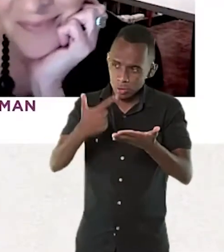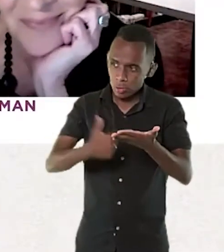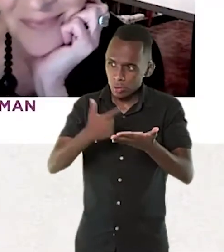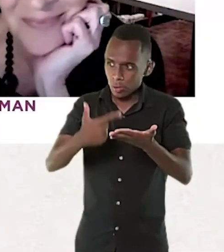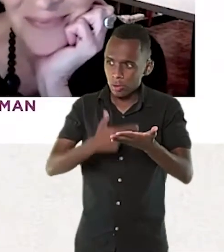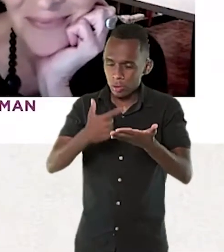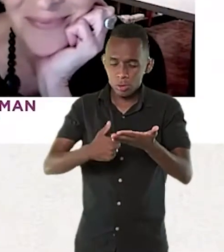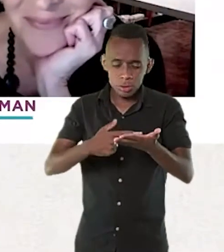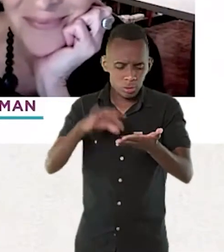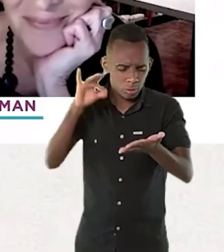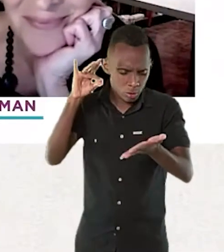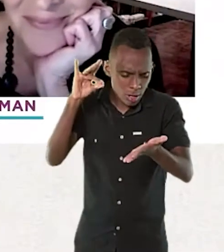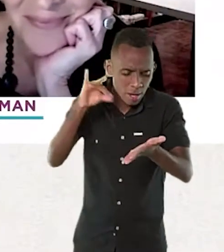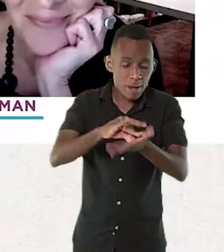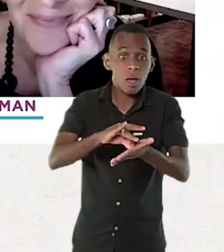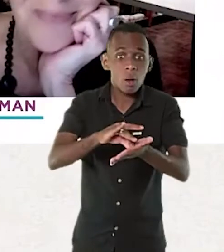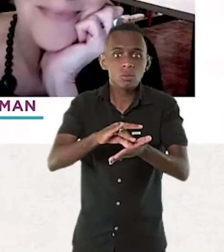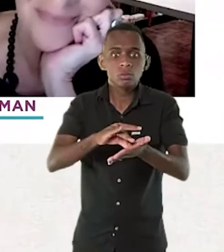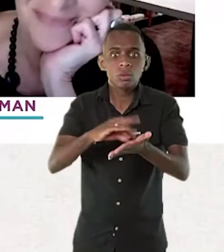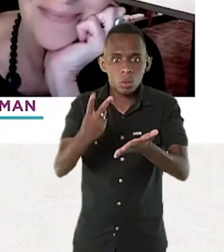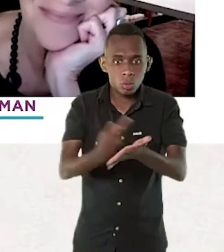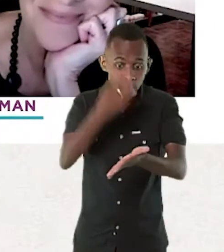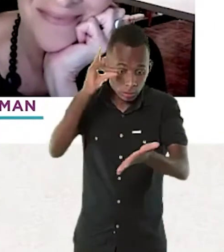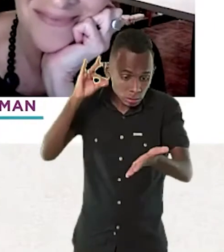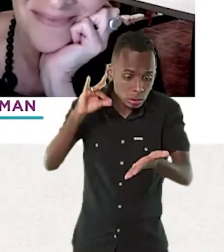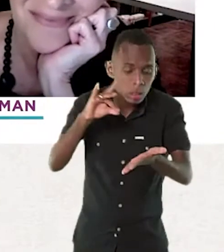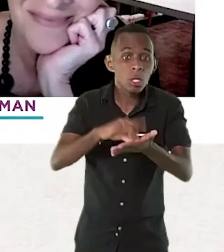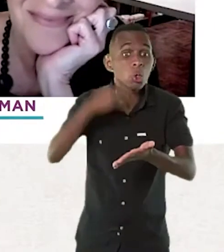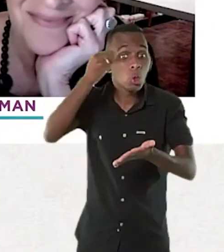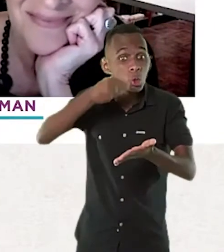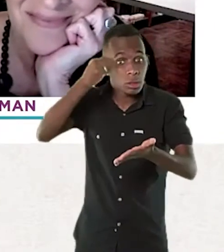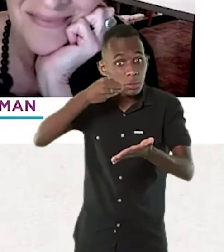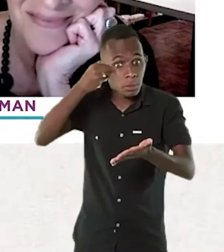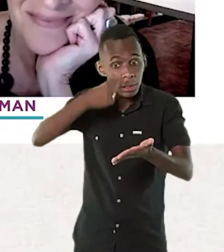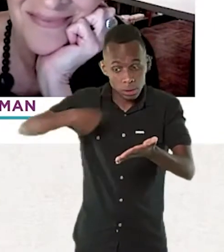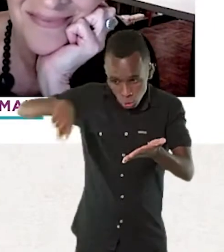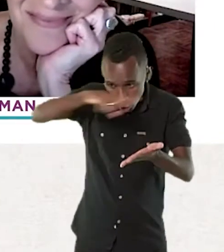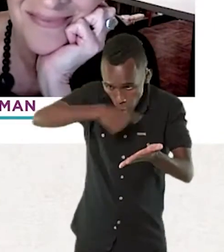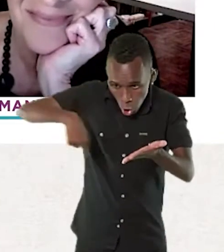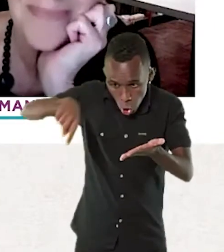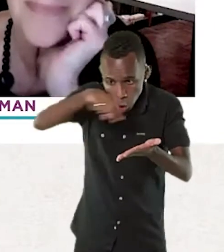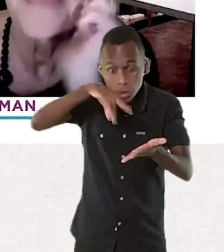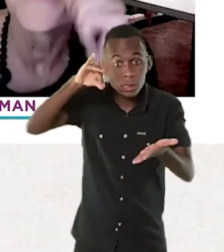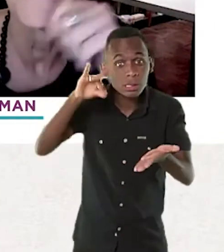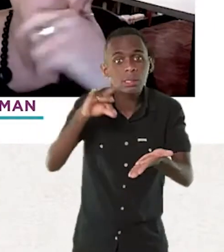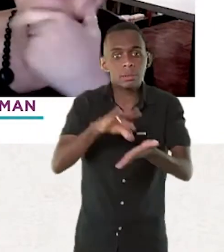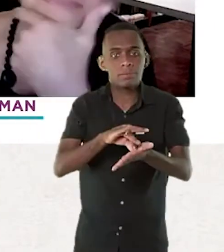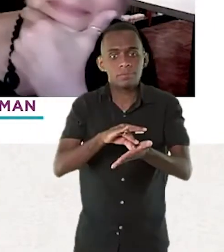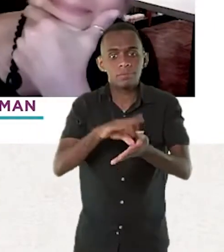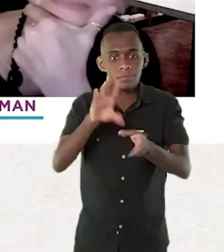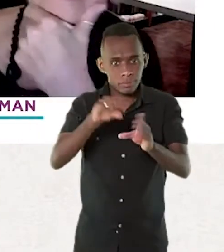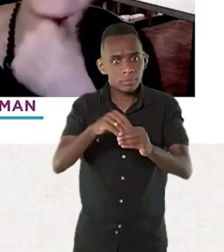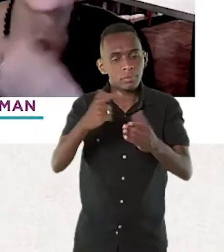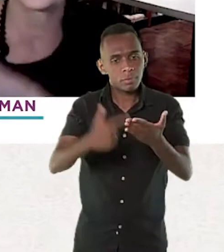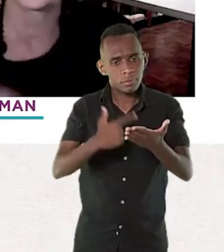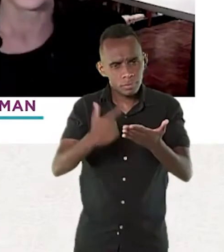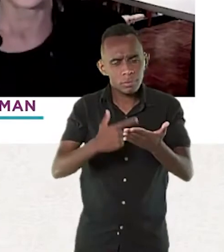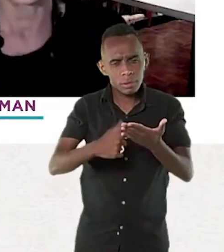a realidade. É o que nos cerca, é o que nos atinge, principalmente o que nos atinge, né,